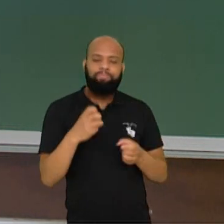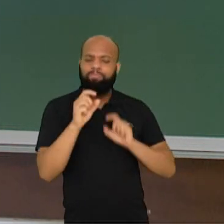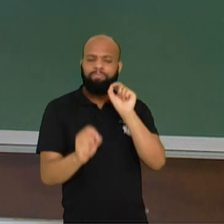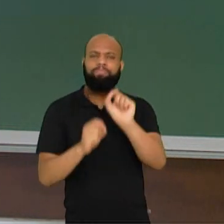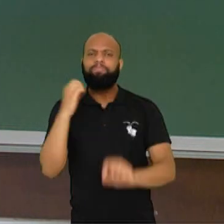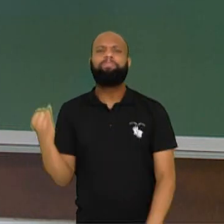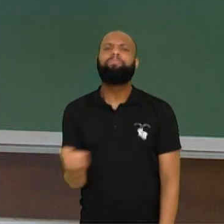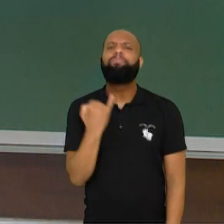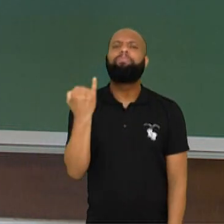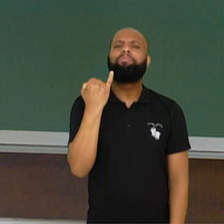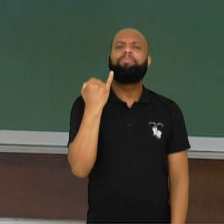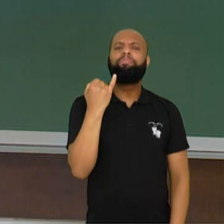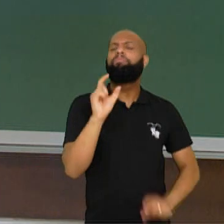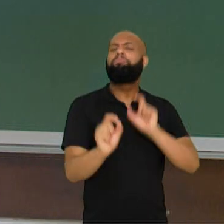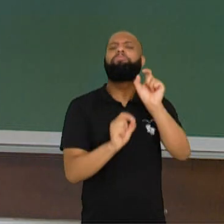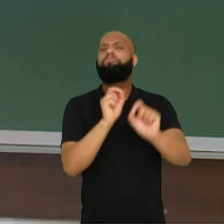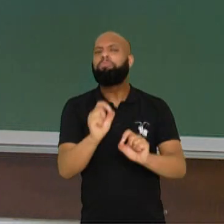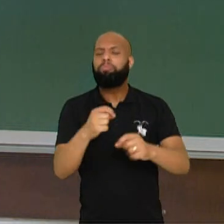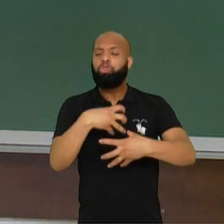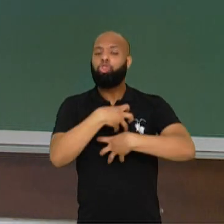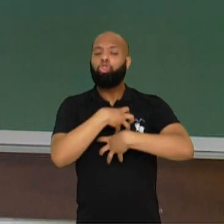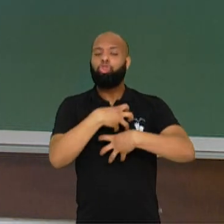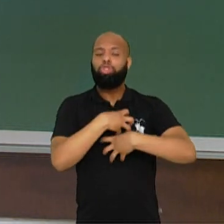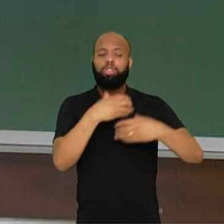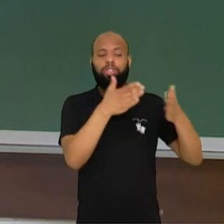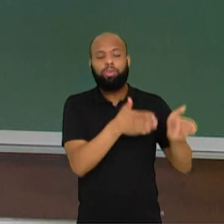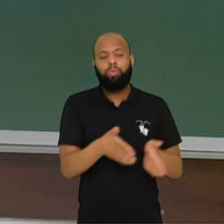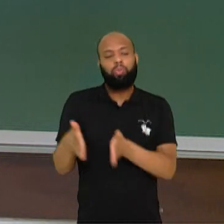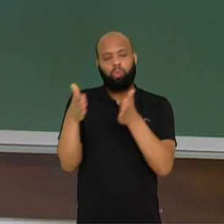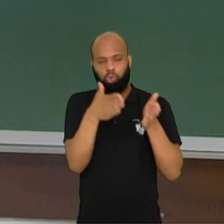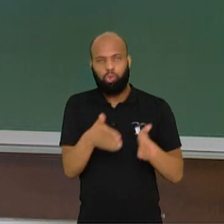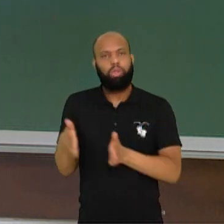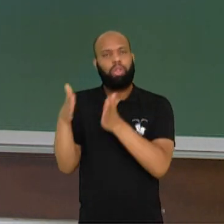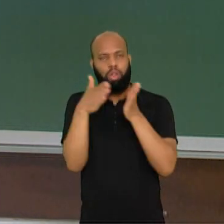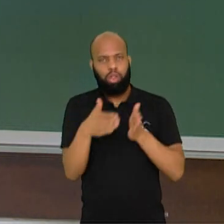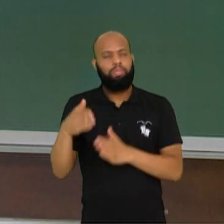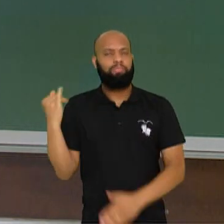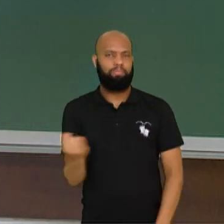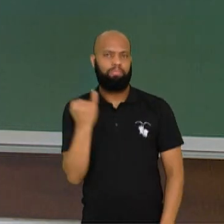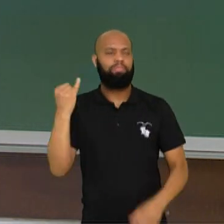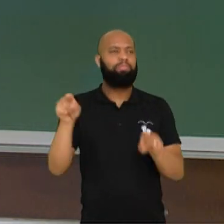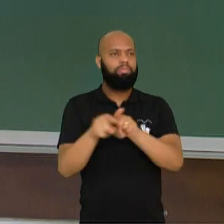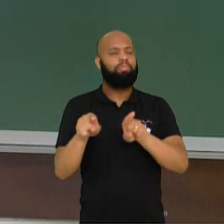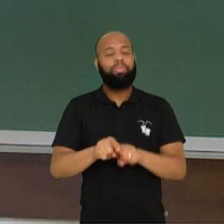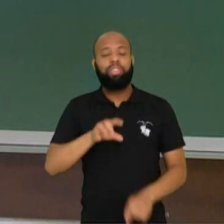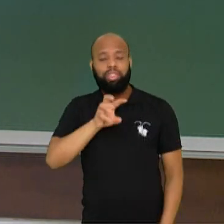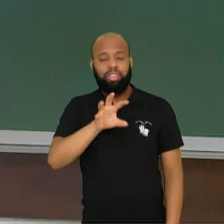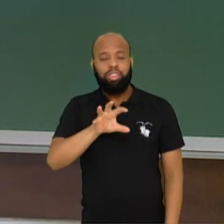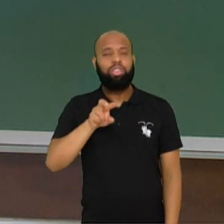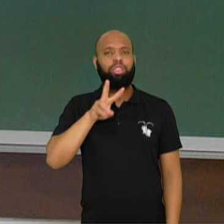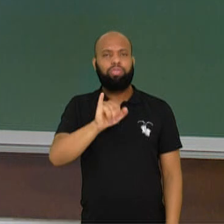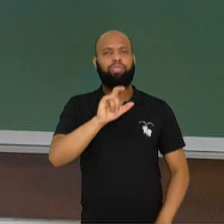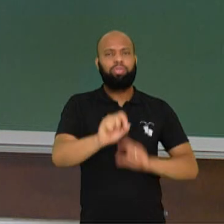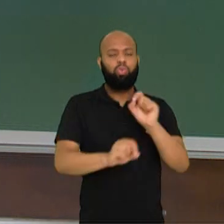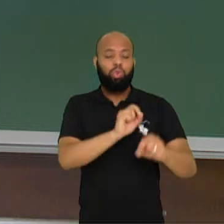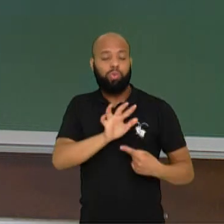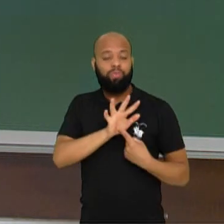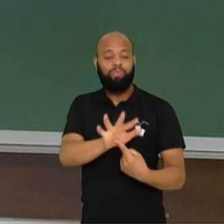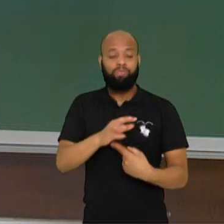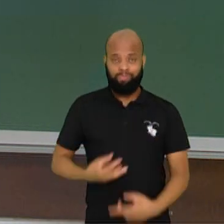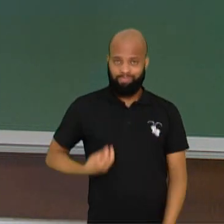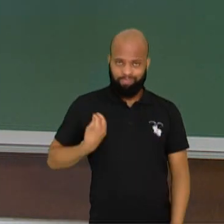é importante mesmo são os modos de produção, tá? Isso aí é o que vai determinar a